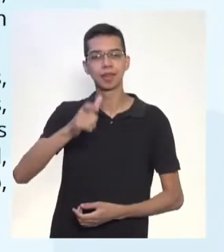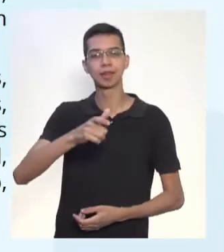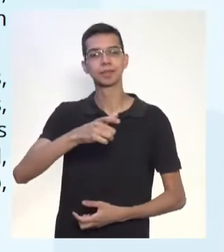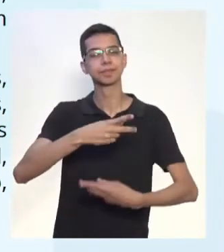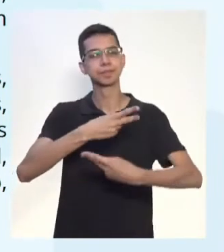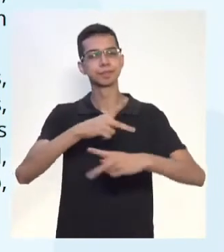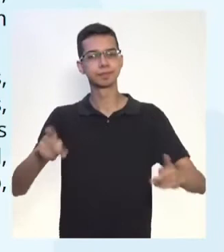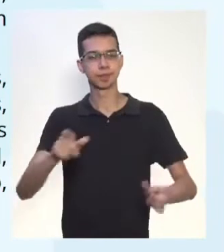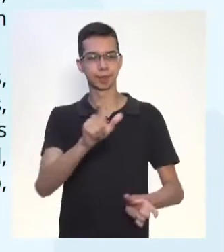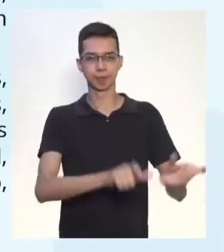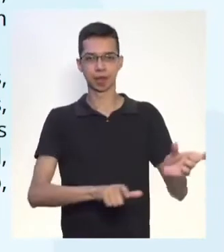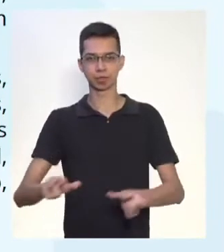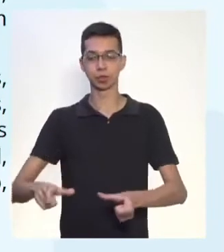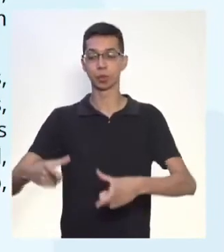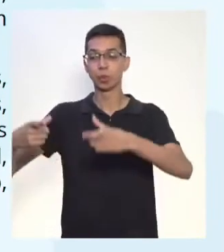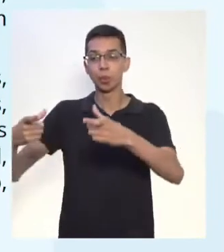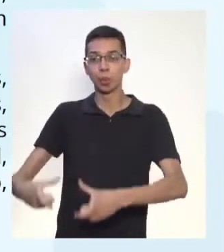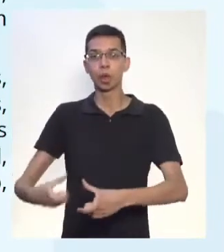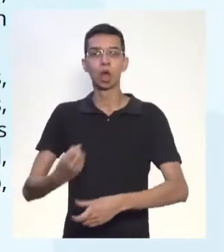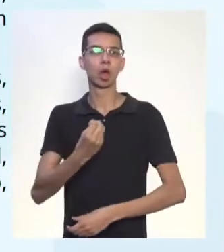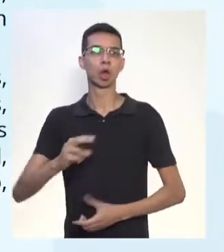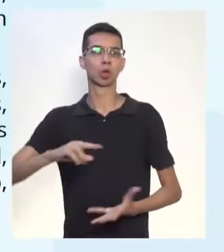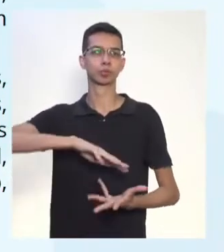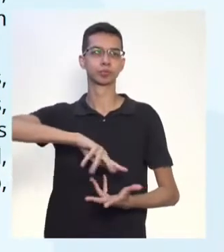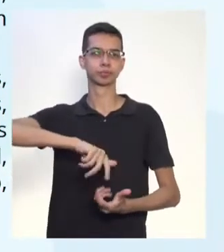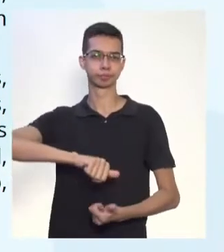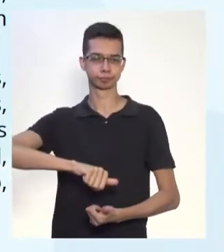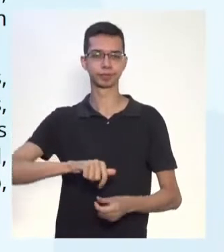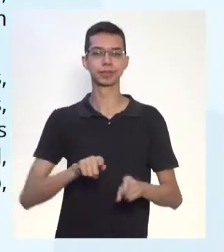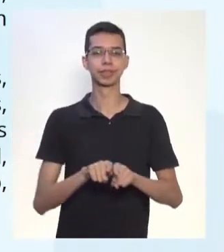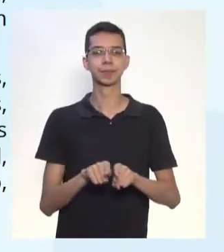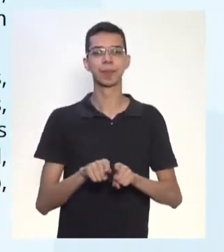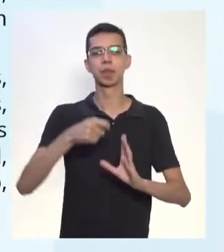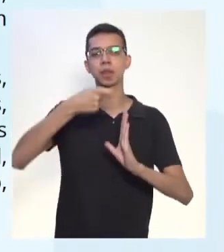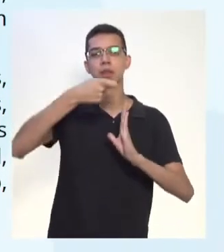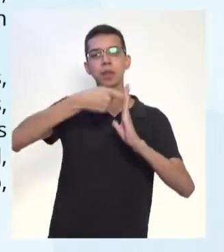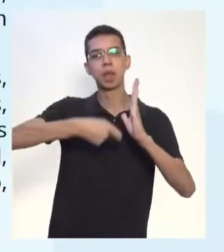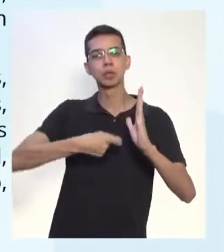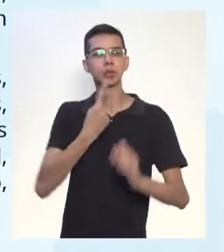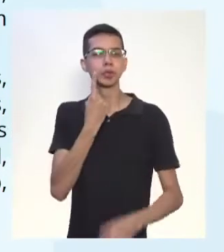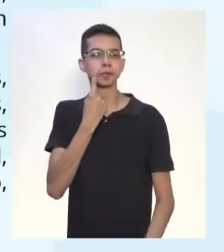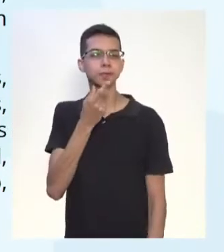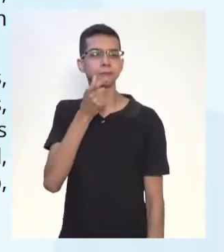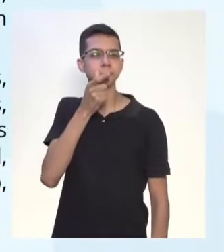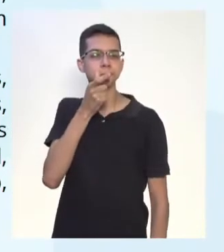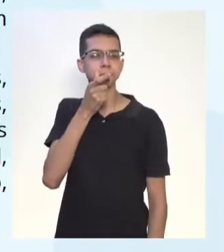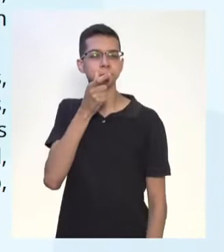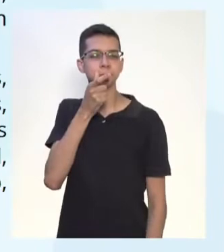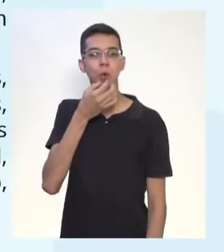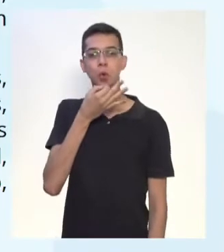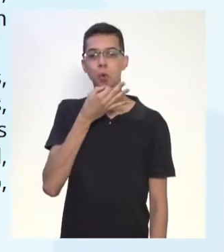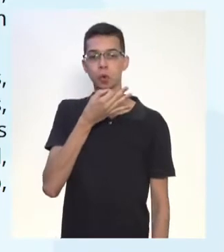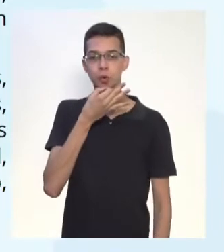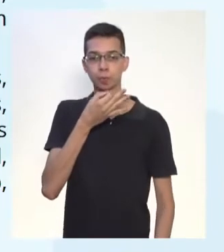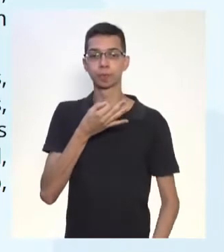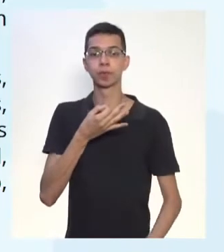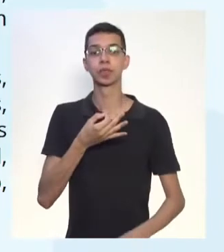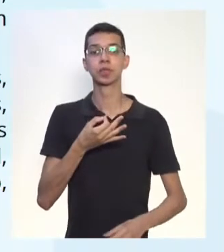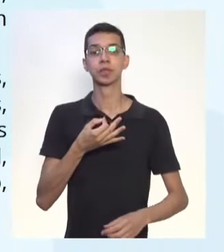local ou global, e de textos orais de apreciação e opinião, orientando-se por roteiro